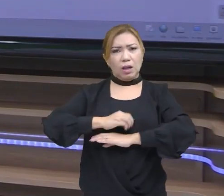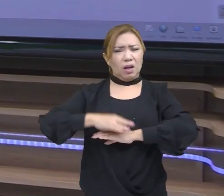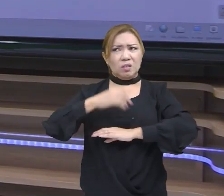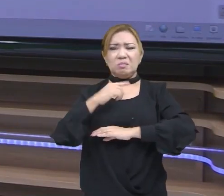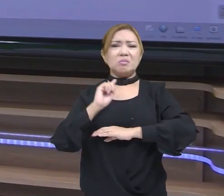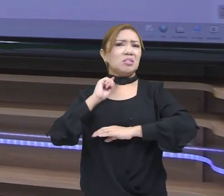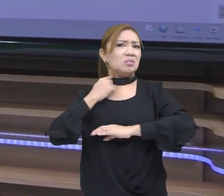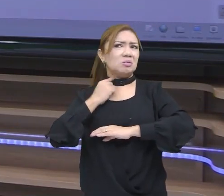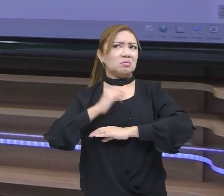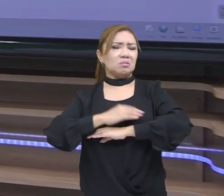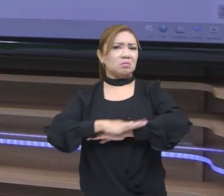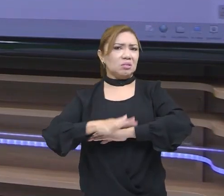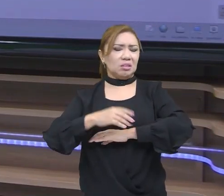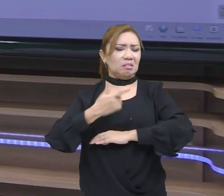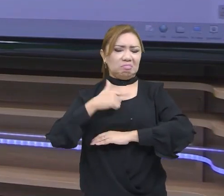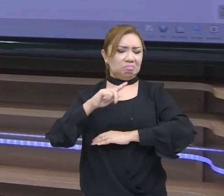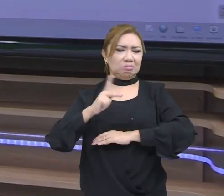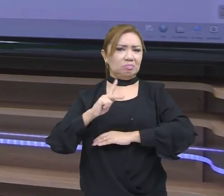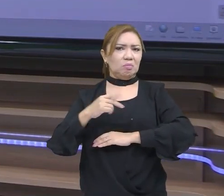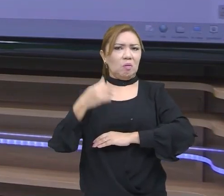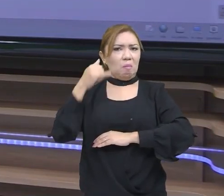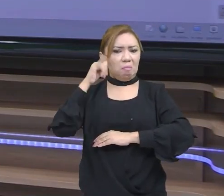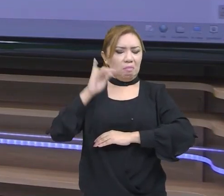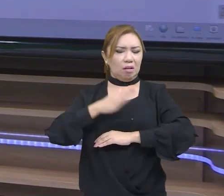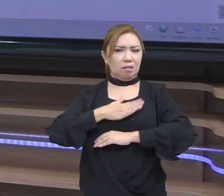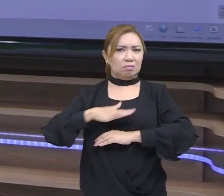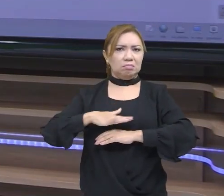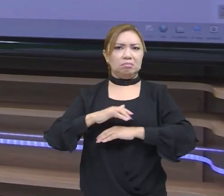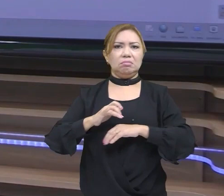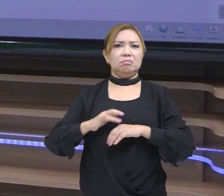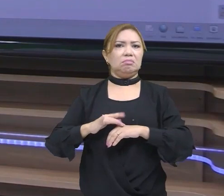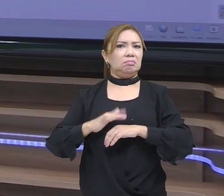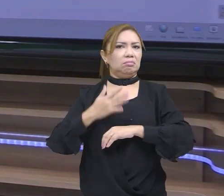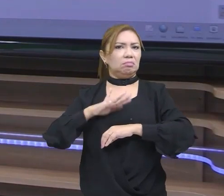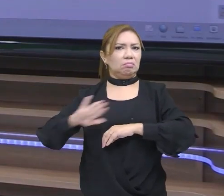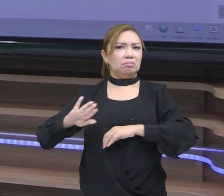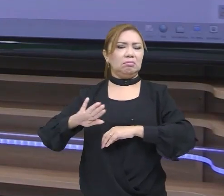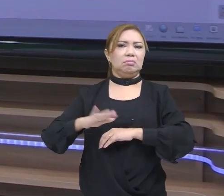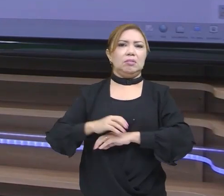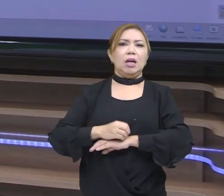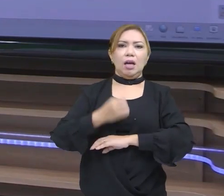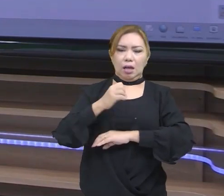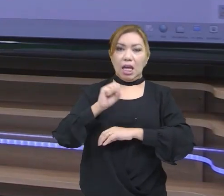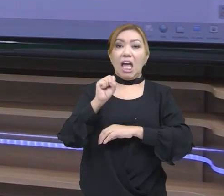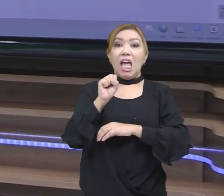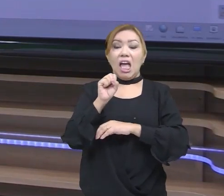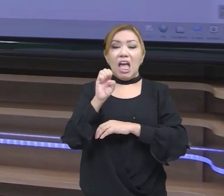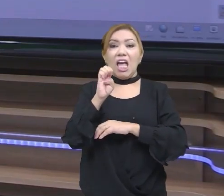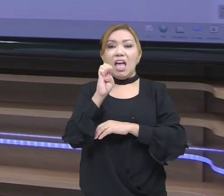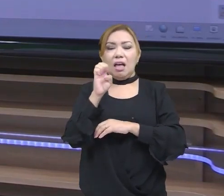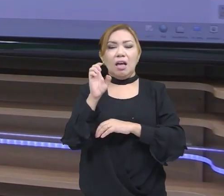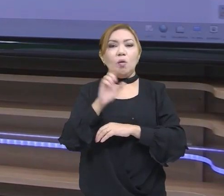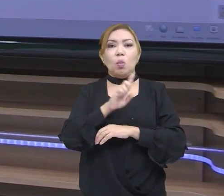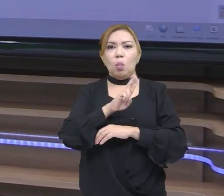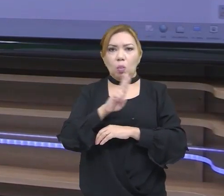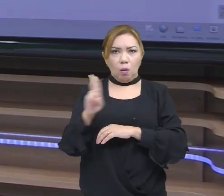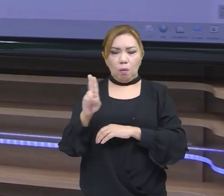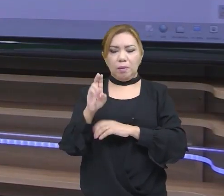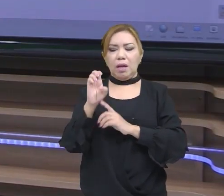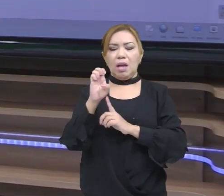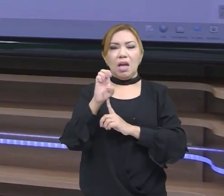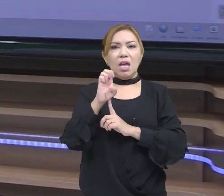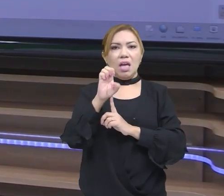algumas substâncias do nosso corpo. Então, ele auxilia nessa excreção, né? Nós chamamos de excreção, tanto a urina